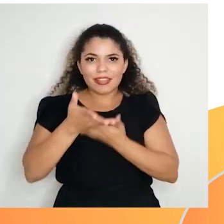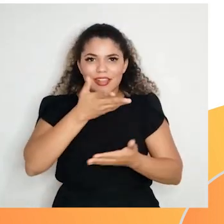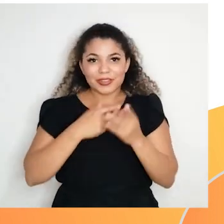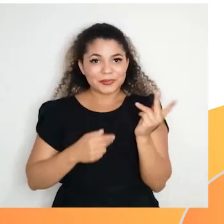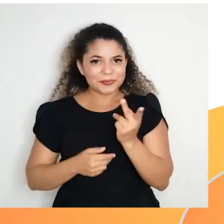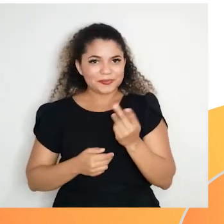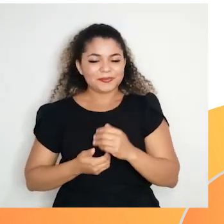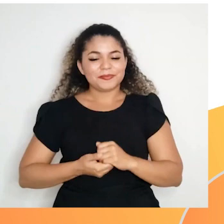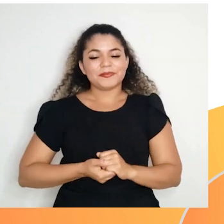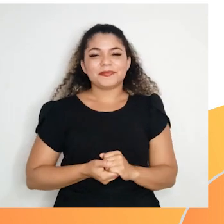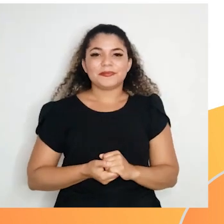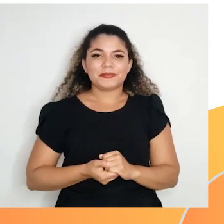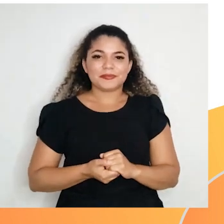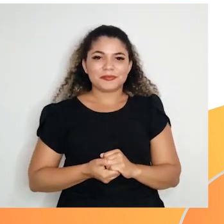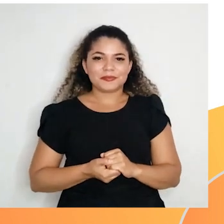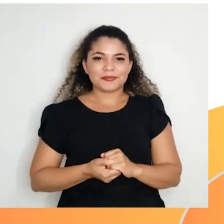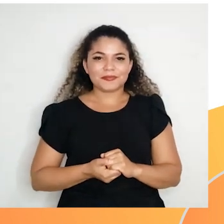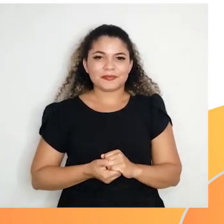isso?